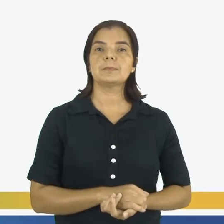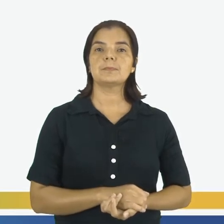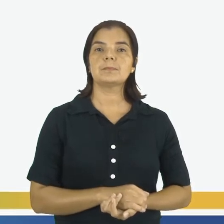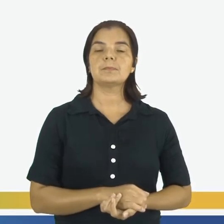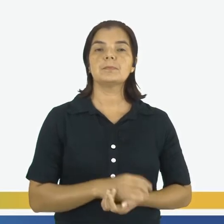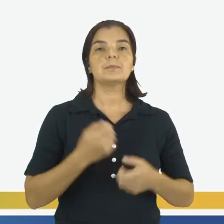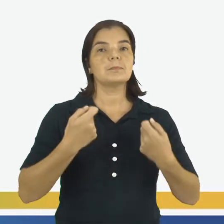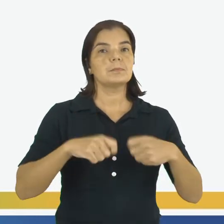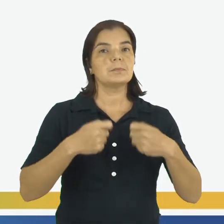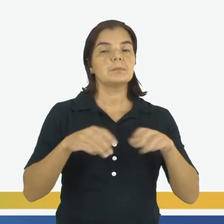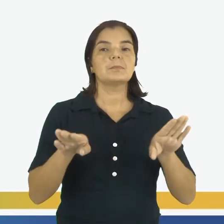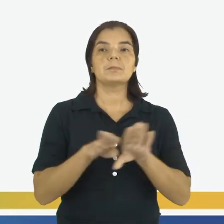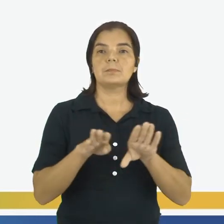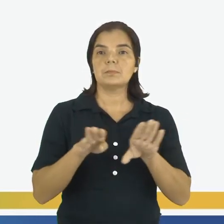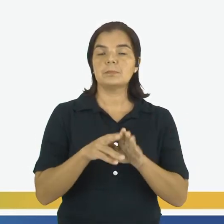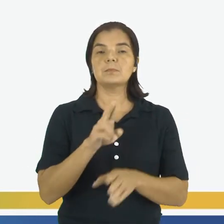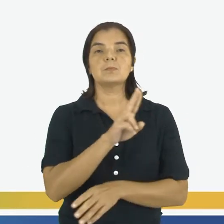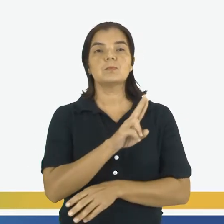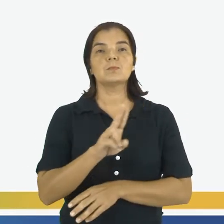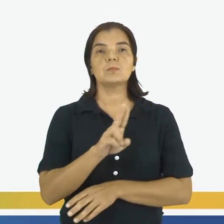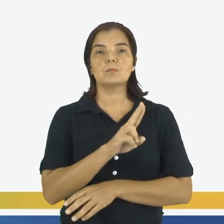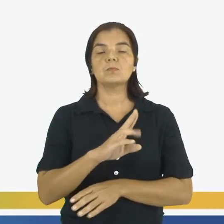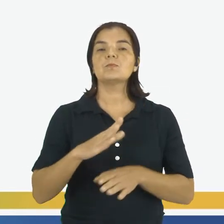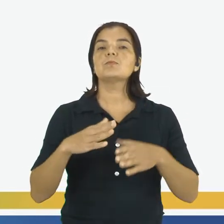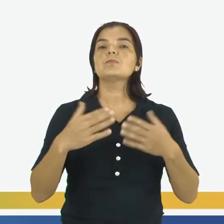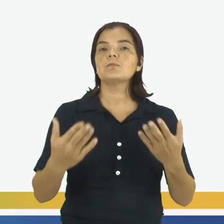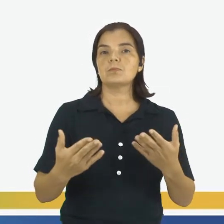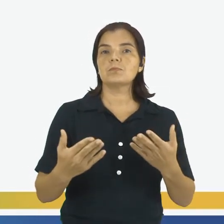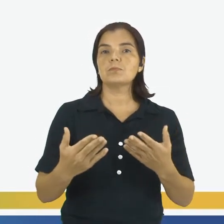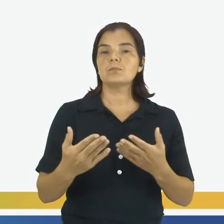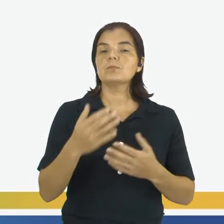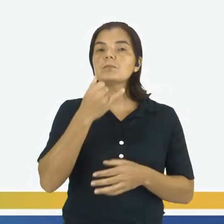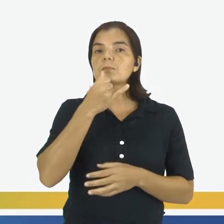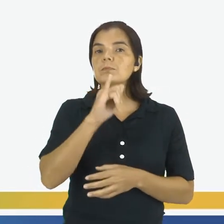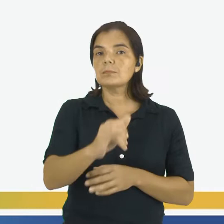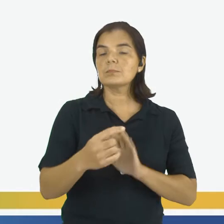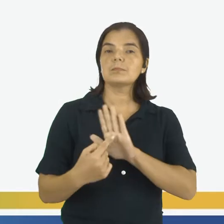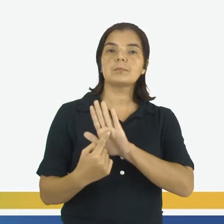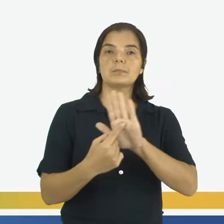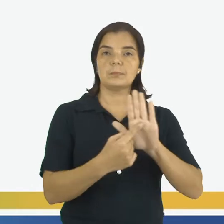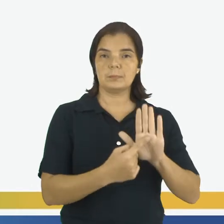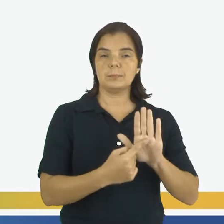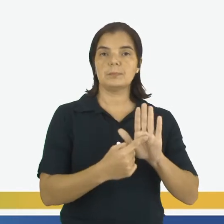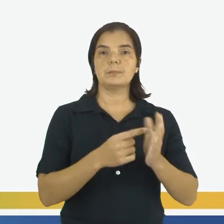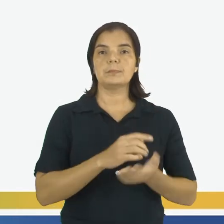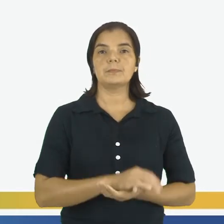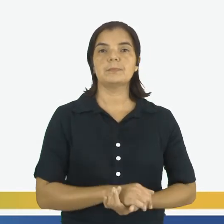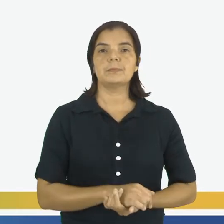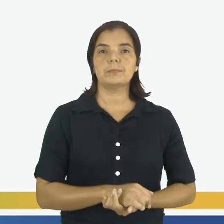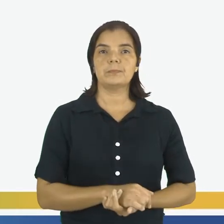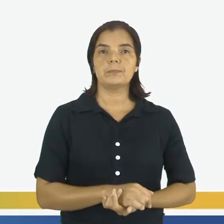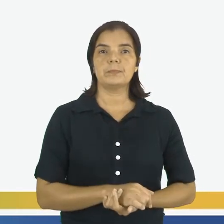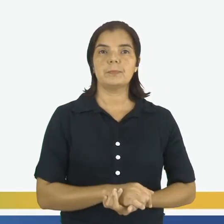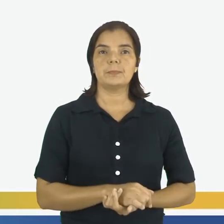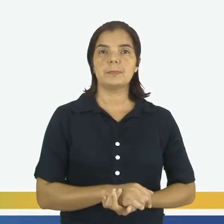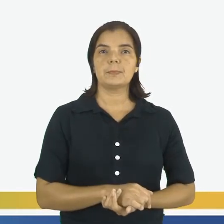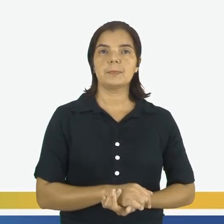Você vai precisar também nomear qual a fonte de energia que está sendo representada por essa imagem.